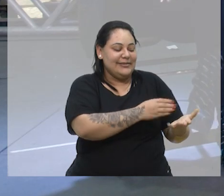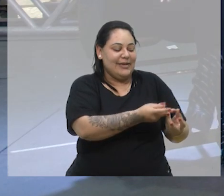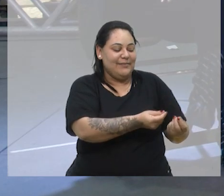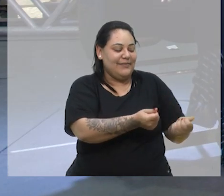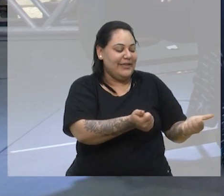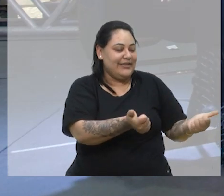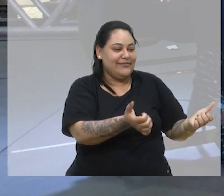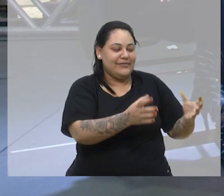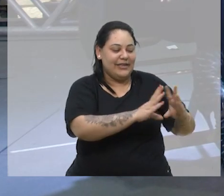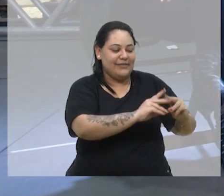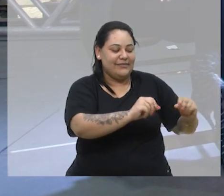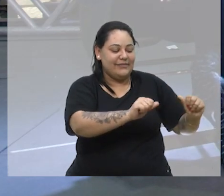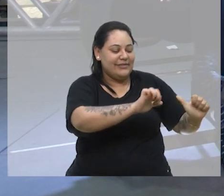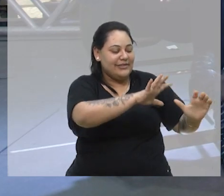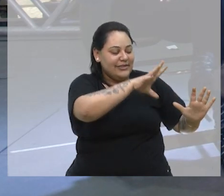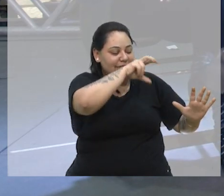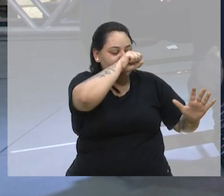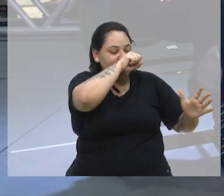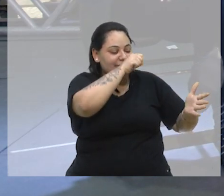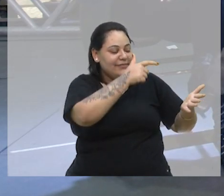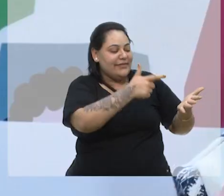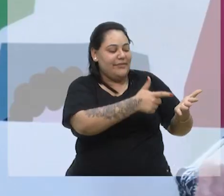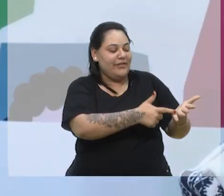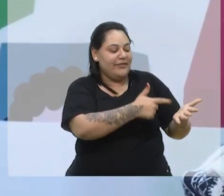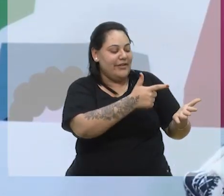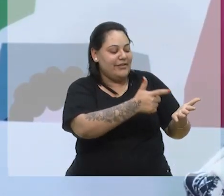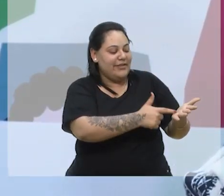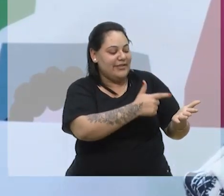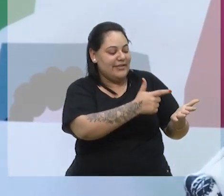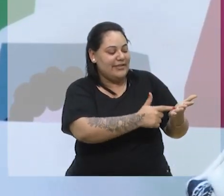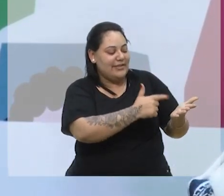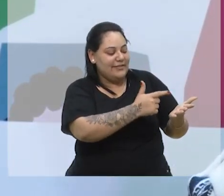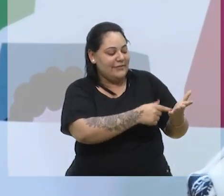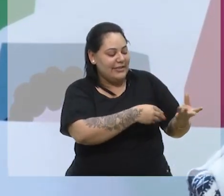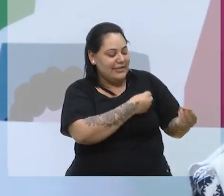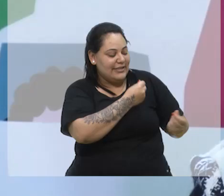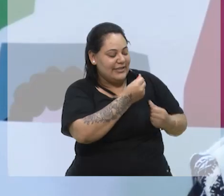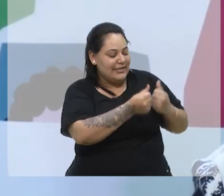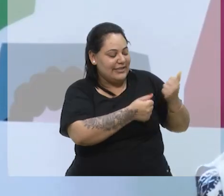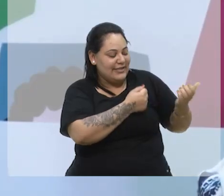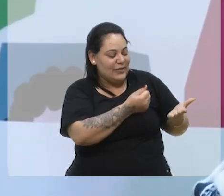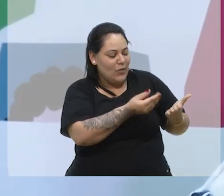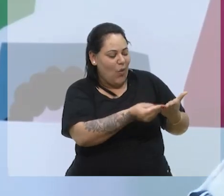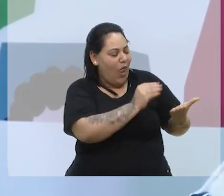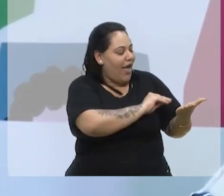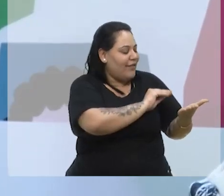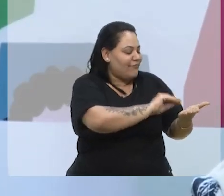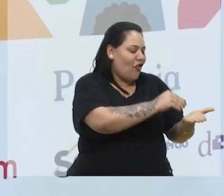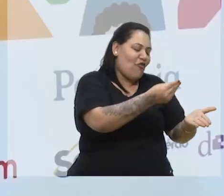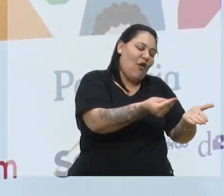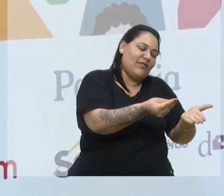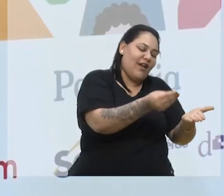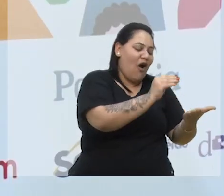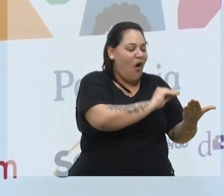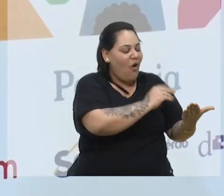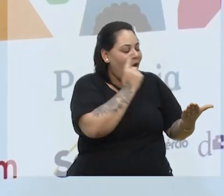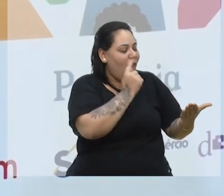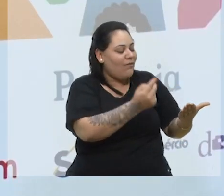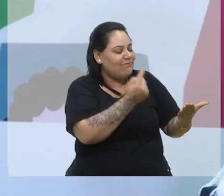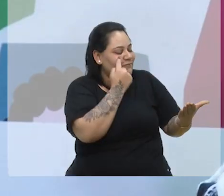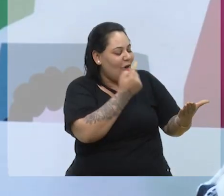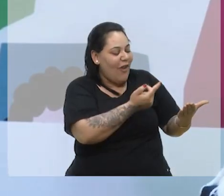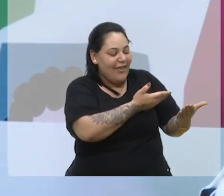a gente encerrou o tempo desse primeiro bloco. Então, quem tá nos assistindo, a gente volta já, não saia daí. Mas vai ter mais